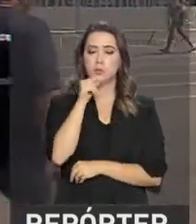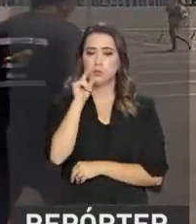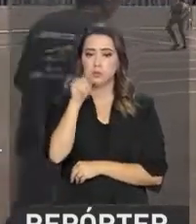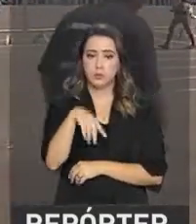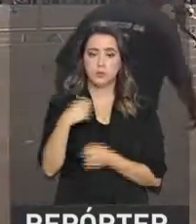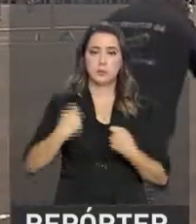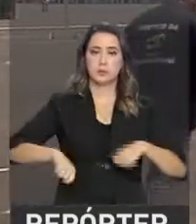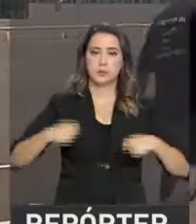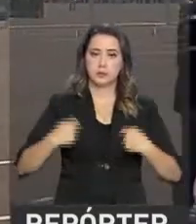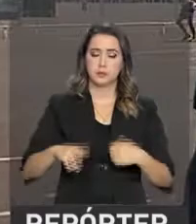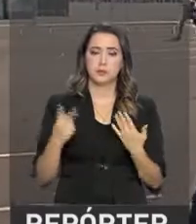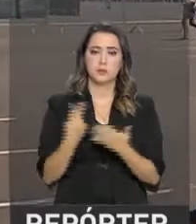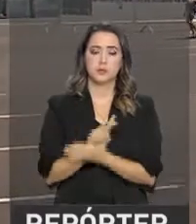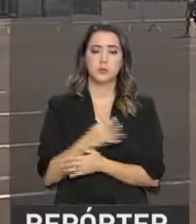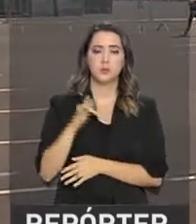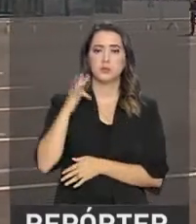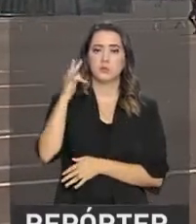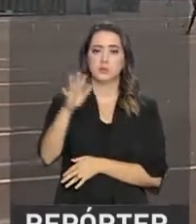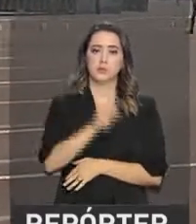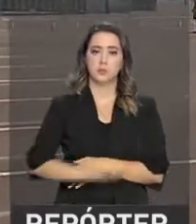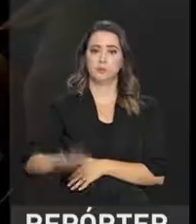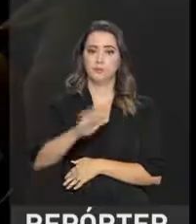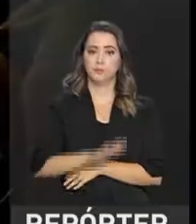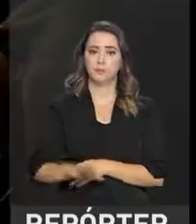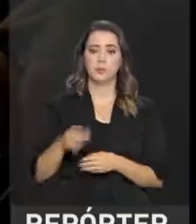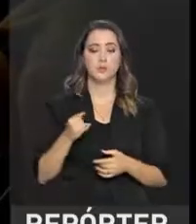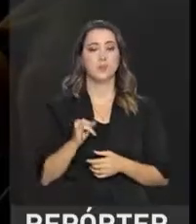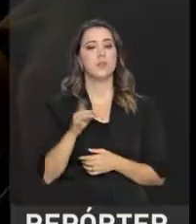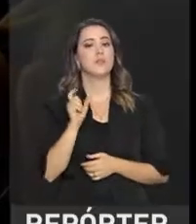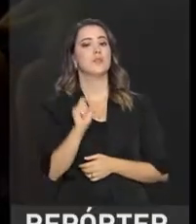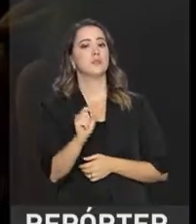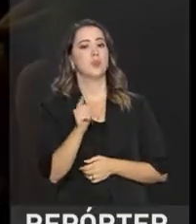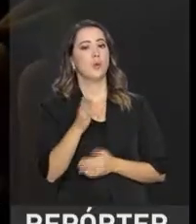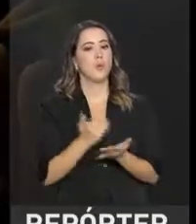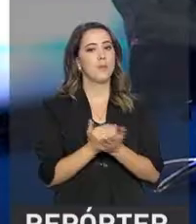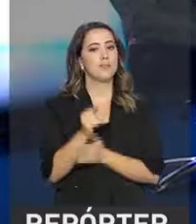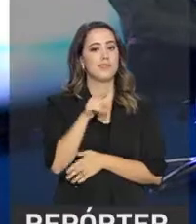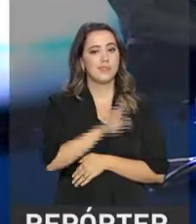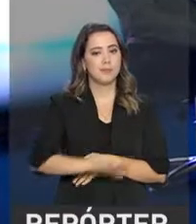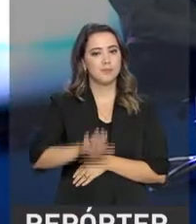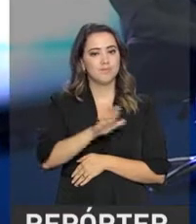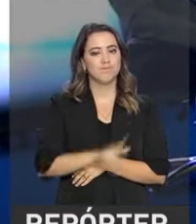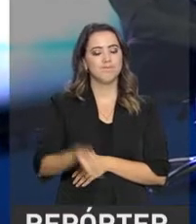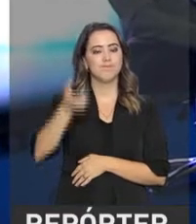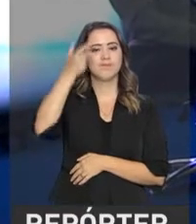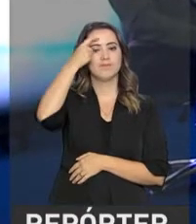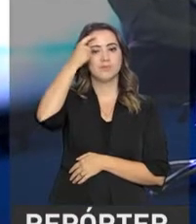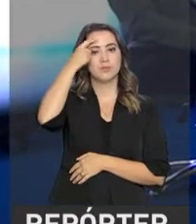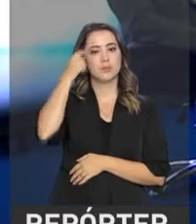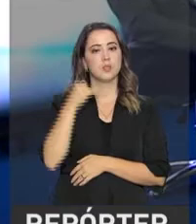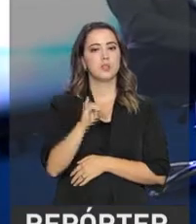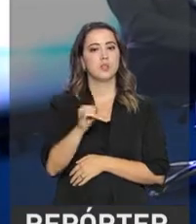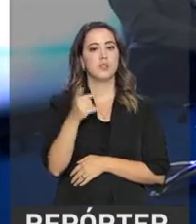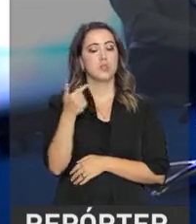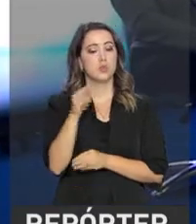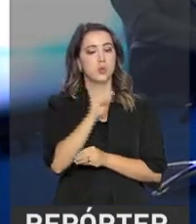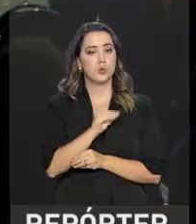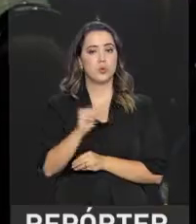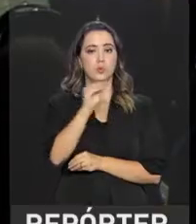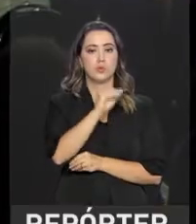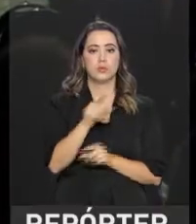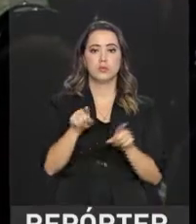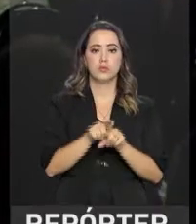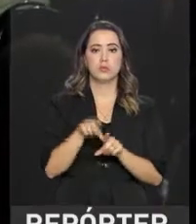é indispensável para o futuro das crianças, que tal começar por elas a conscientização de que, se não for cuidada,